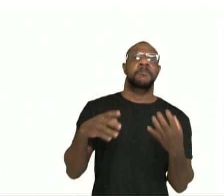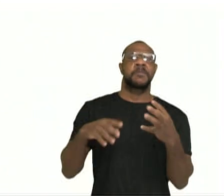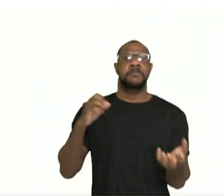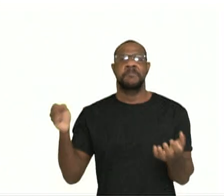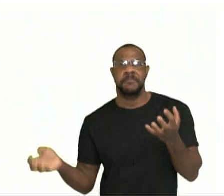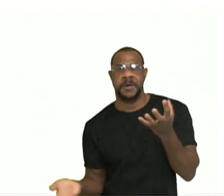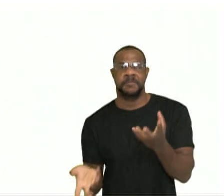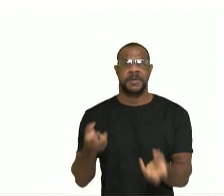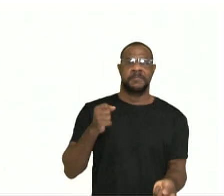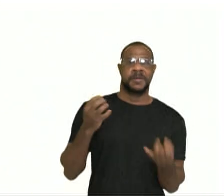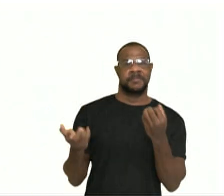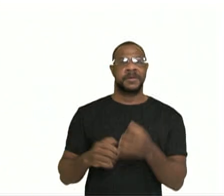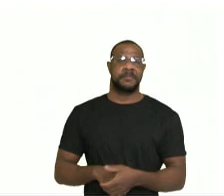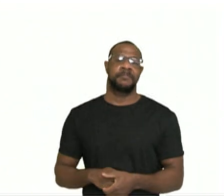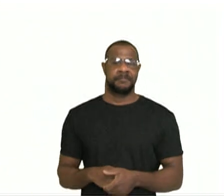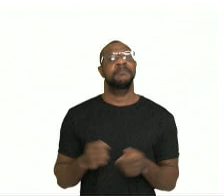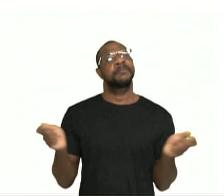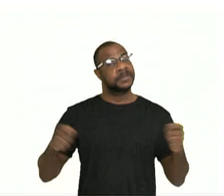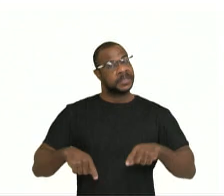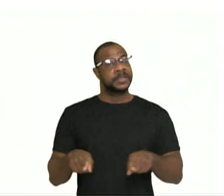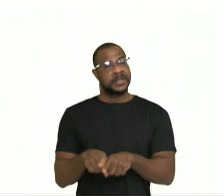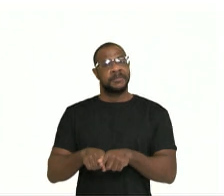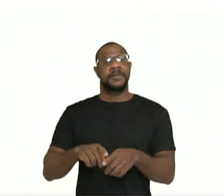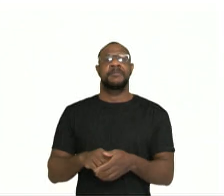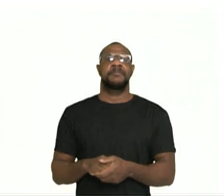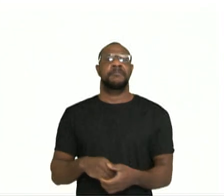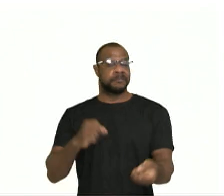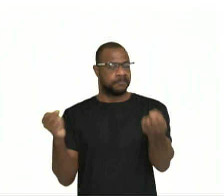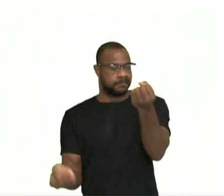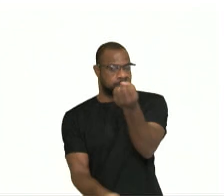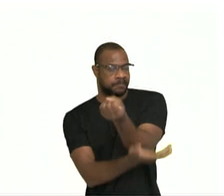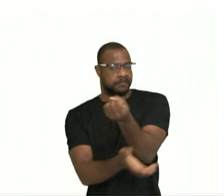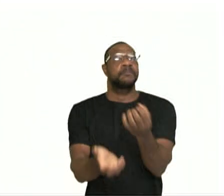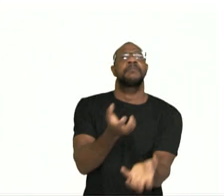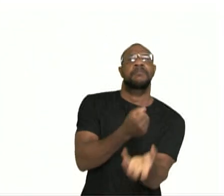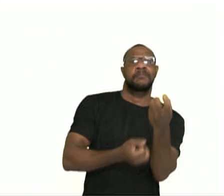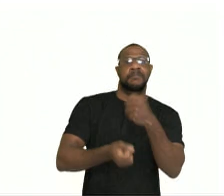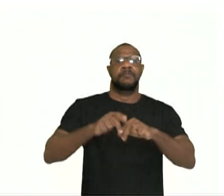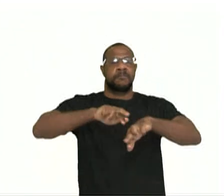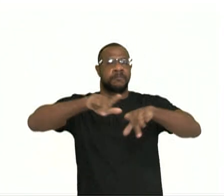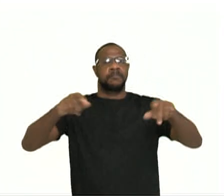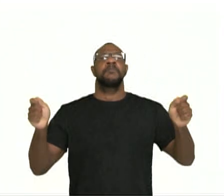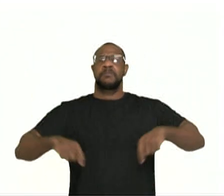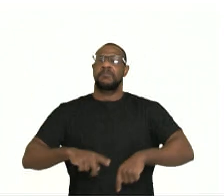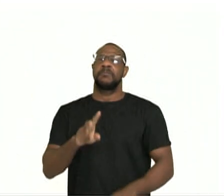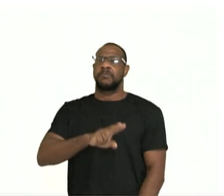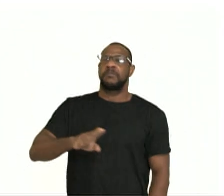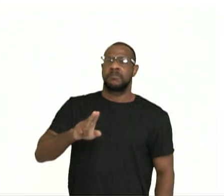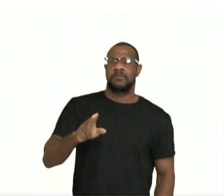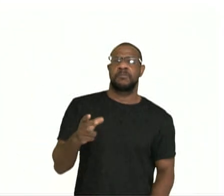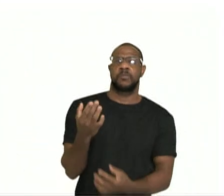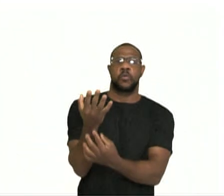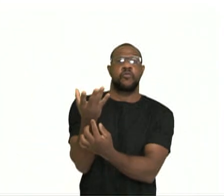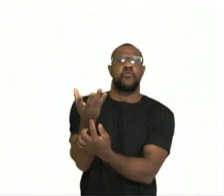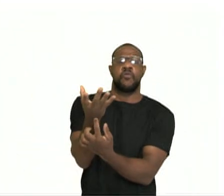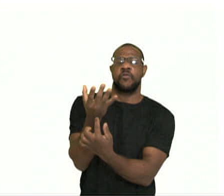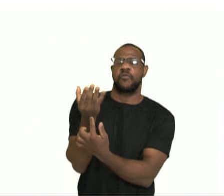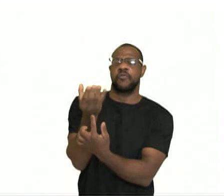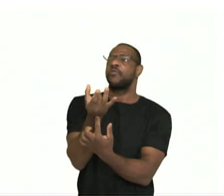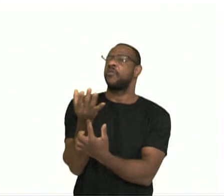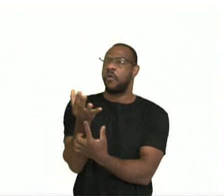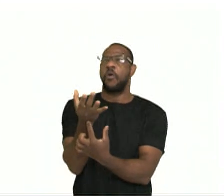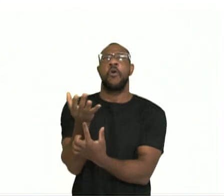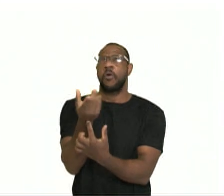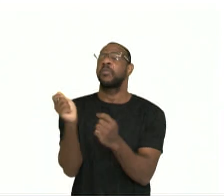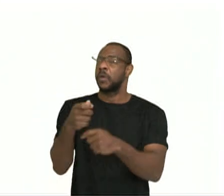fazendo vários números. Claves, argolas, e também pode utilizar facas ou tochas, aumentando assim a dificuldade no número.